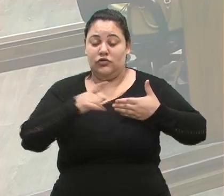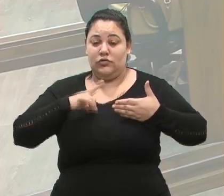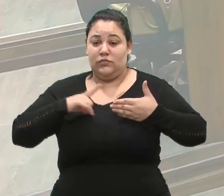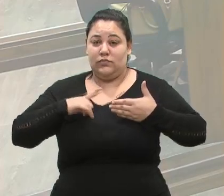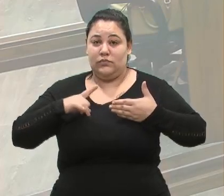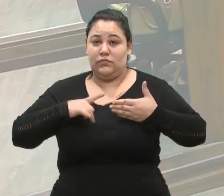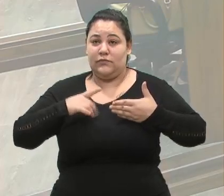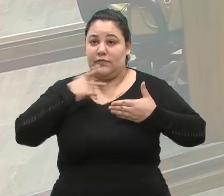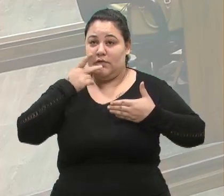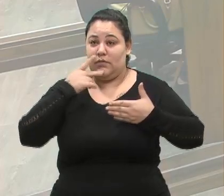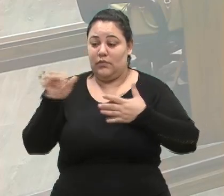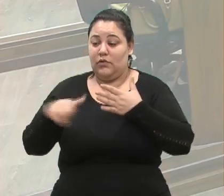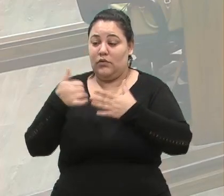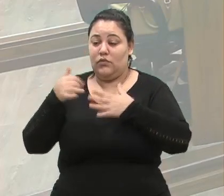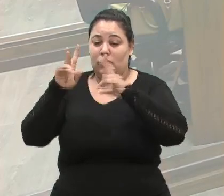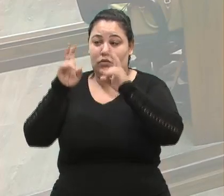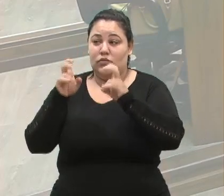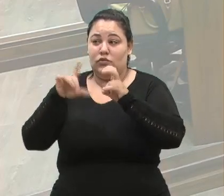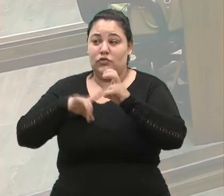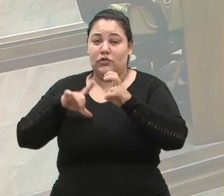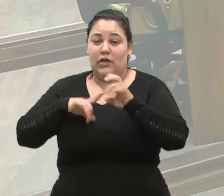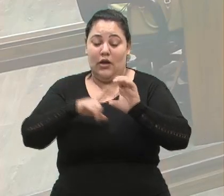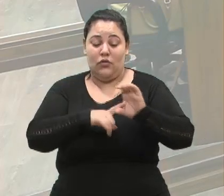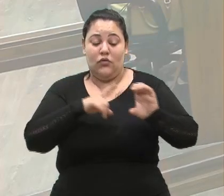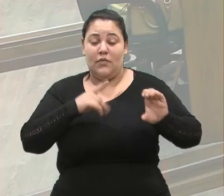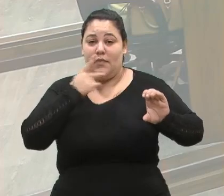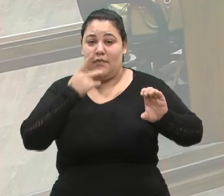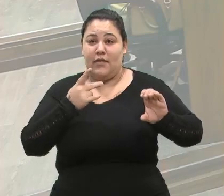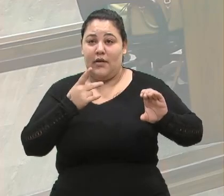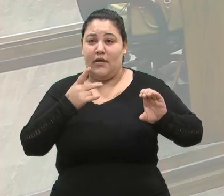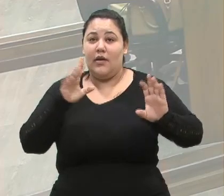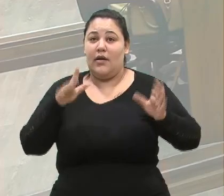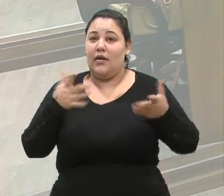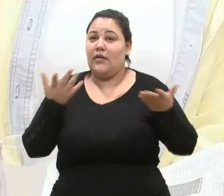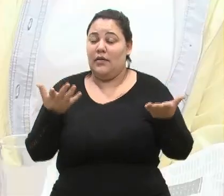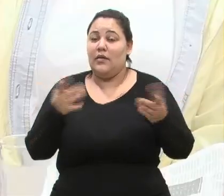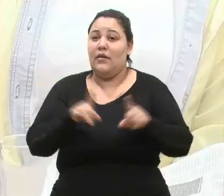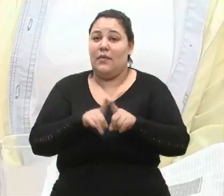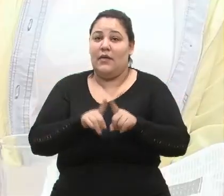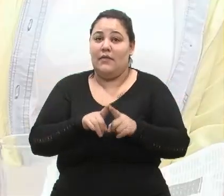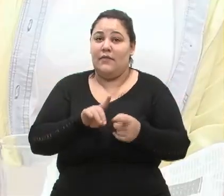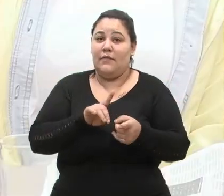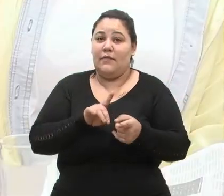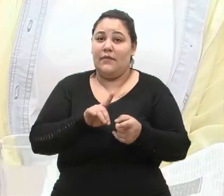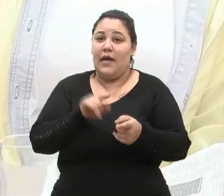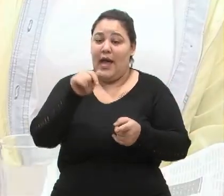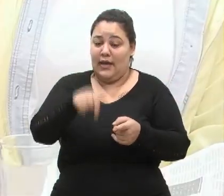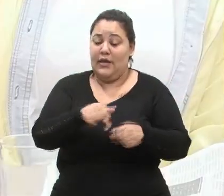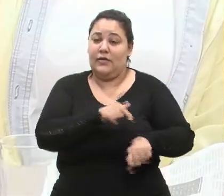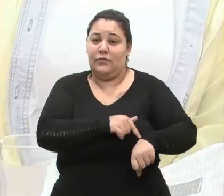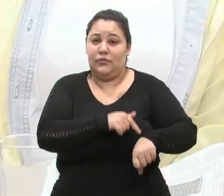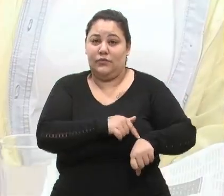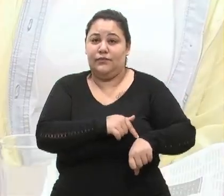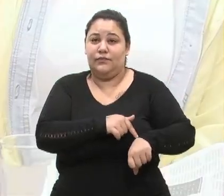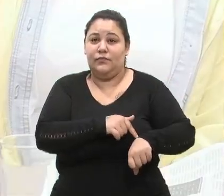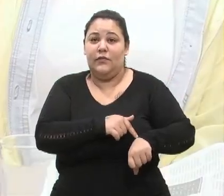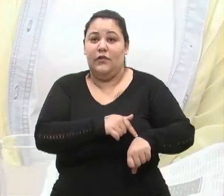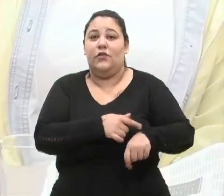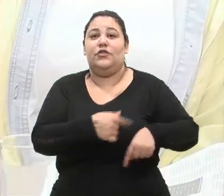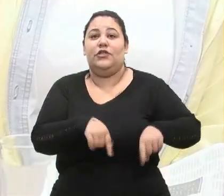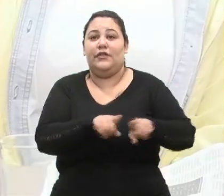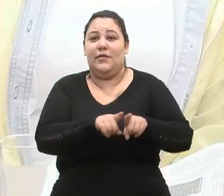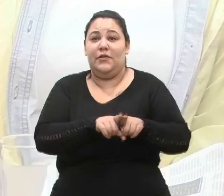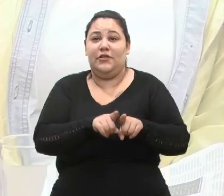para deliberar sobre. A minha fala é que, em vários momentos dessa casa, esses mesmos